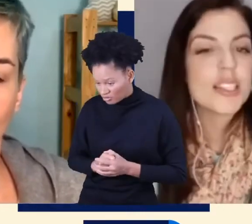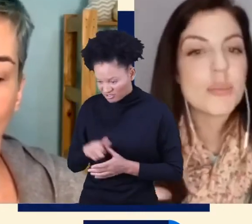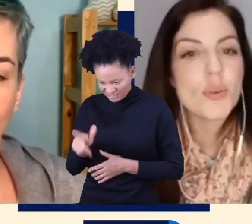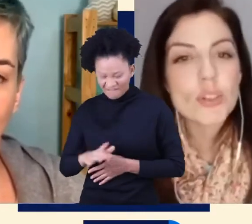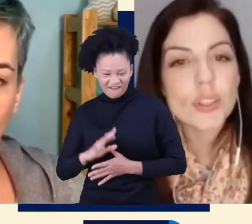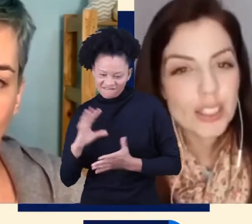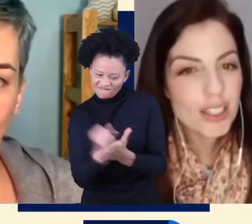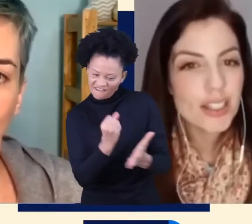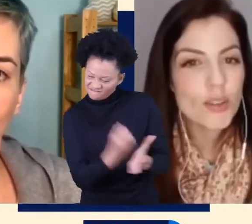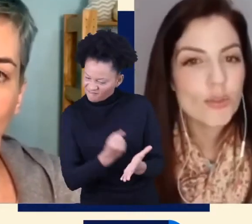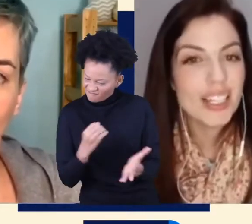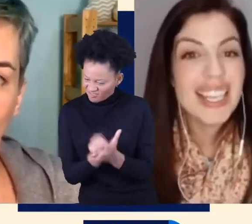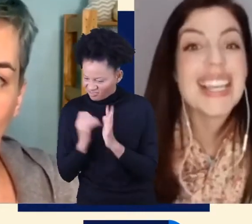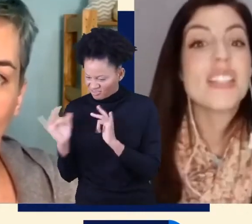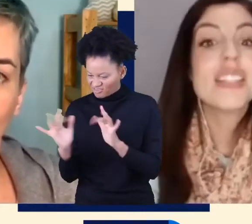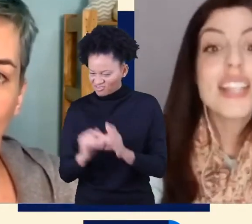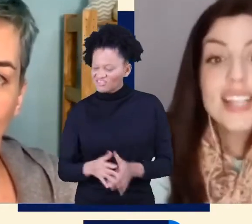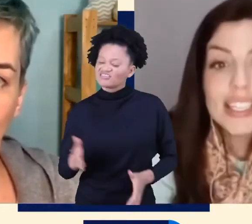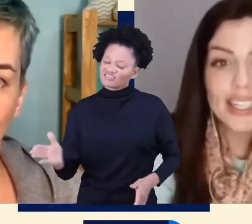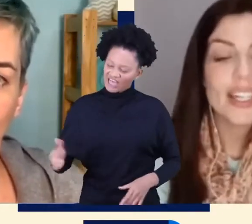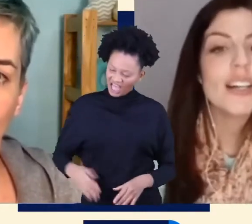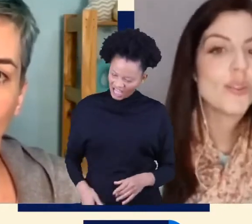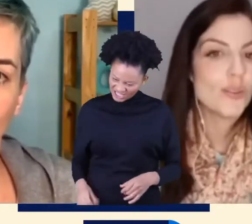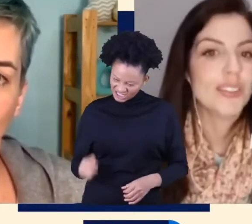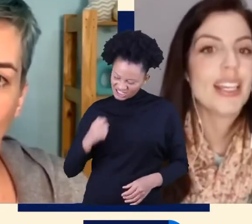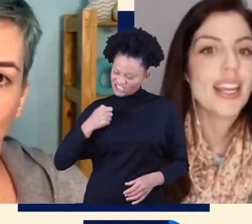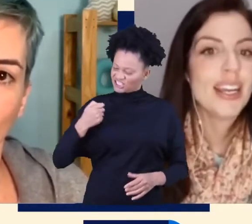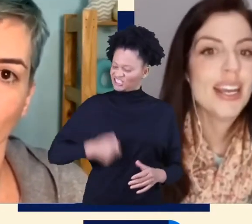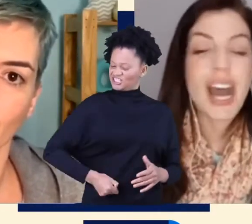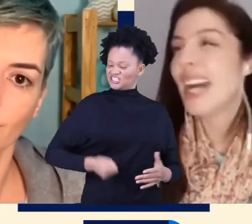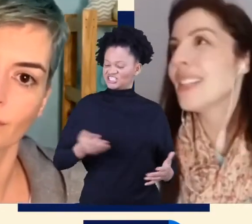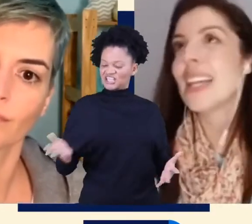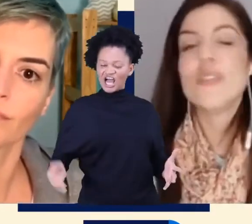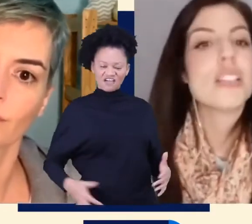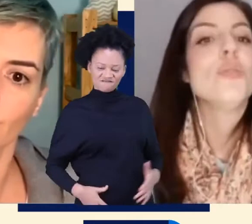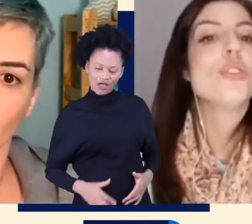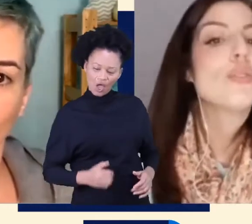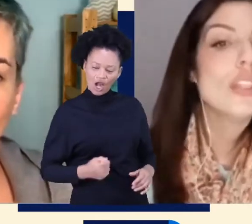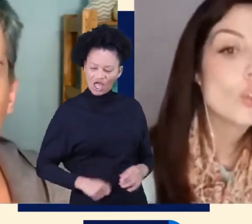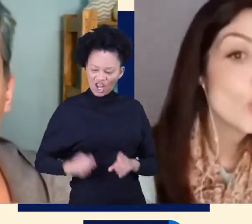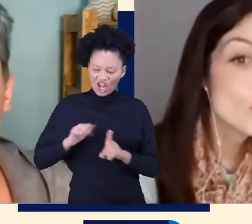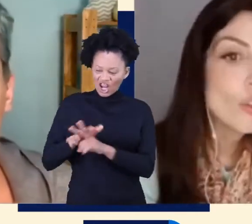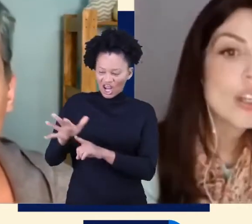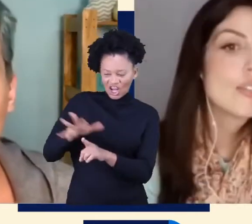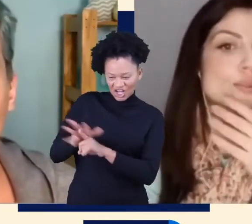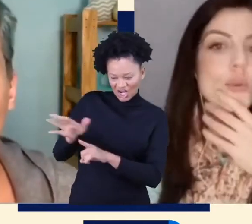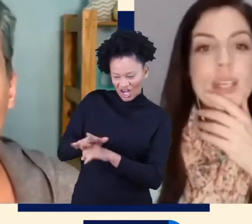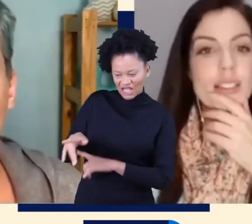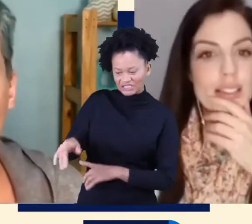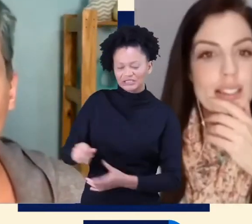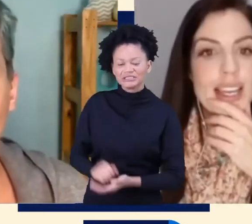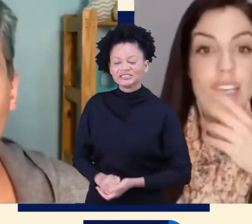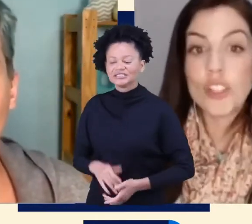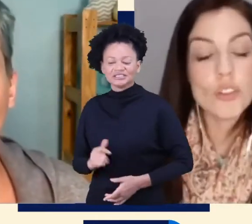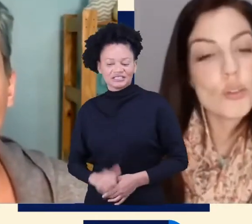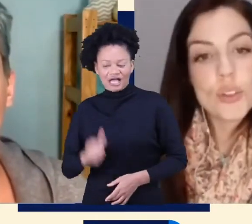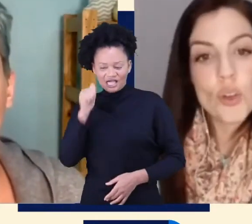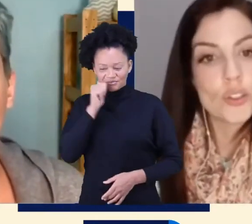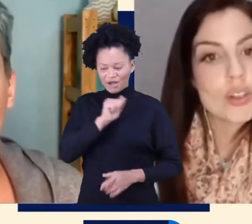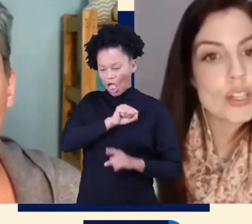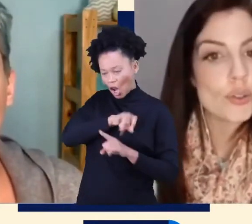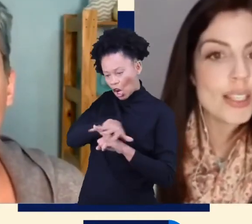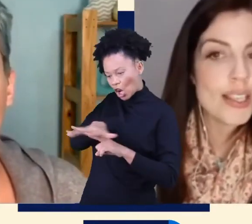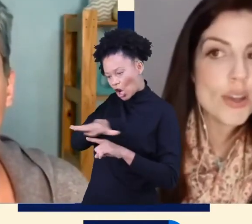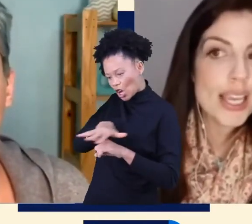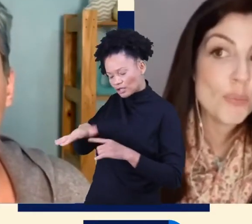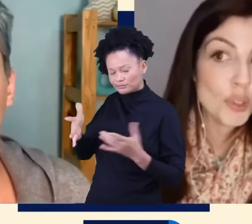todas. Olha, esse é meu garotão. Esse vai ser garanhão, né? Esse aí vai ser um destruidor de corações. Gente, destruidor